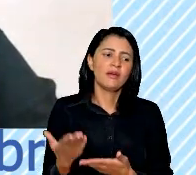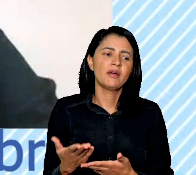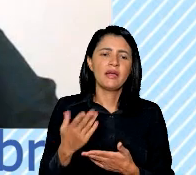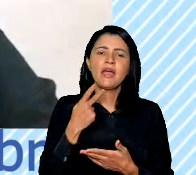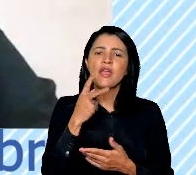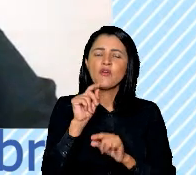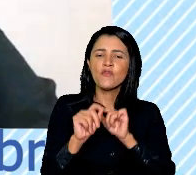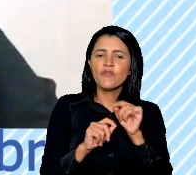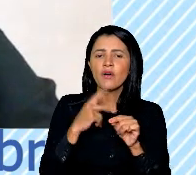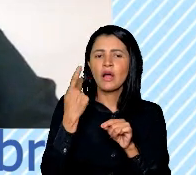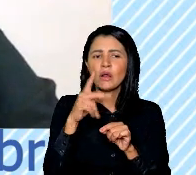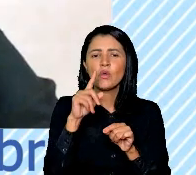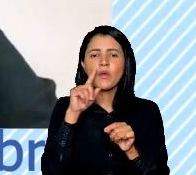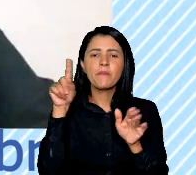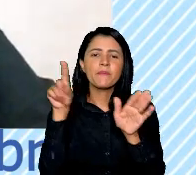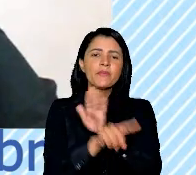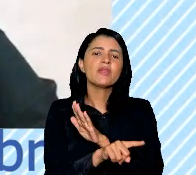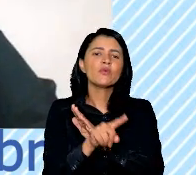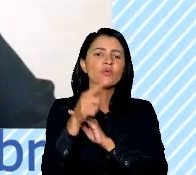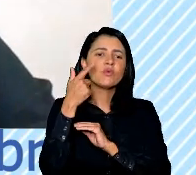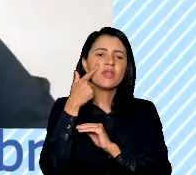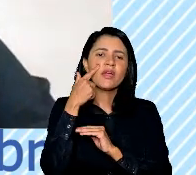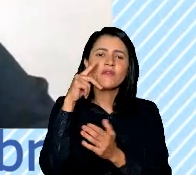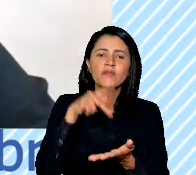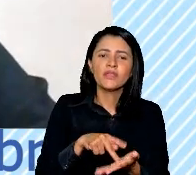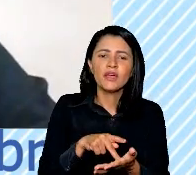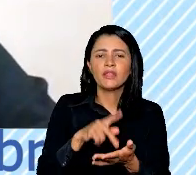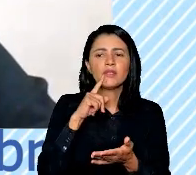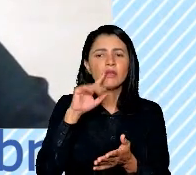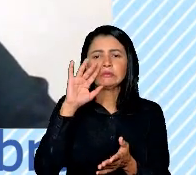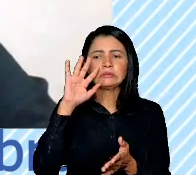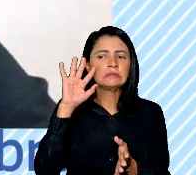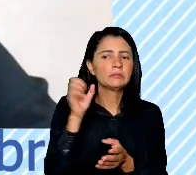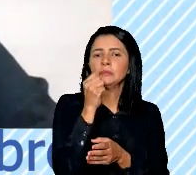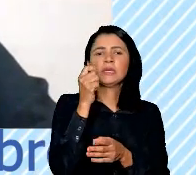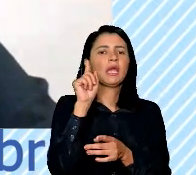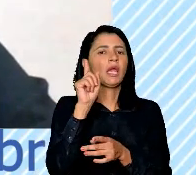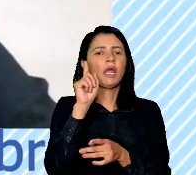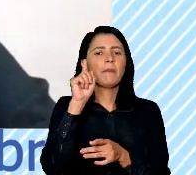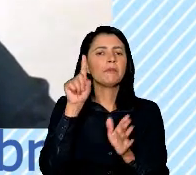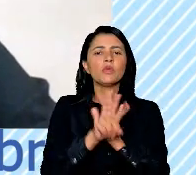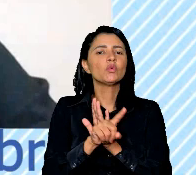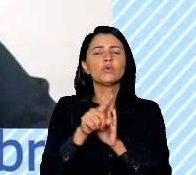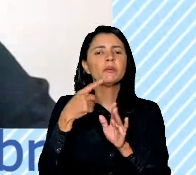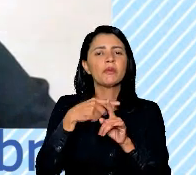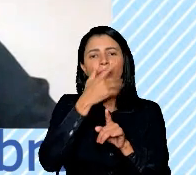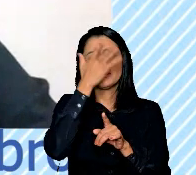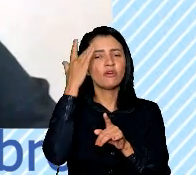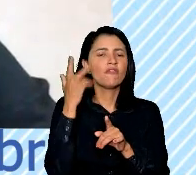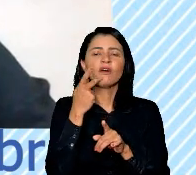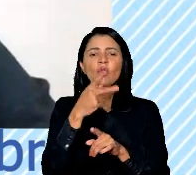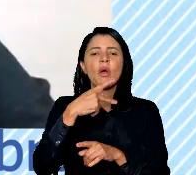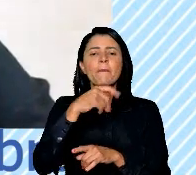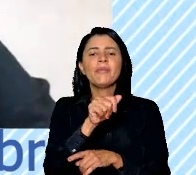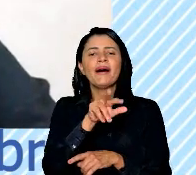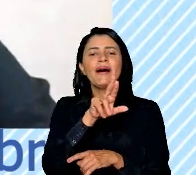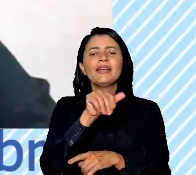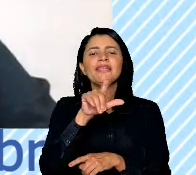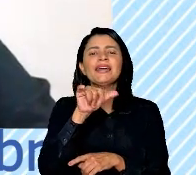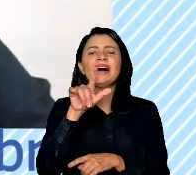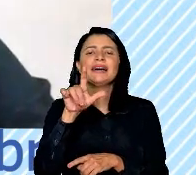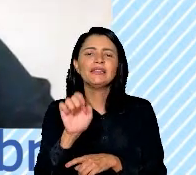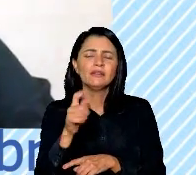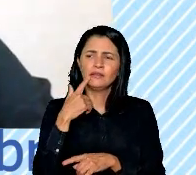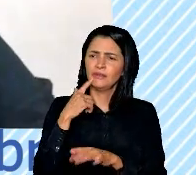alguma coisa em pergunta e na verdade, eu não consegui captar a pergunta porque eu estava pensando, alguém falou em paridade aqui no chat e eu